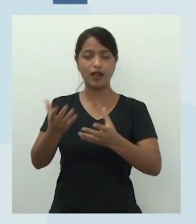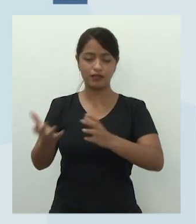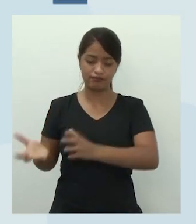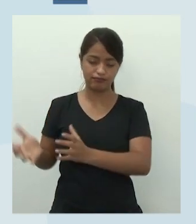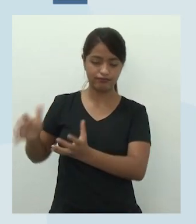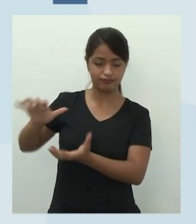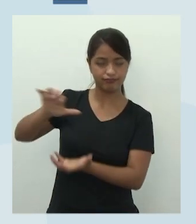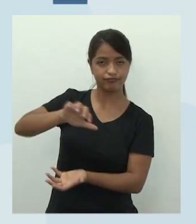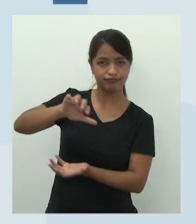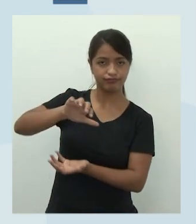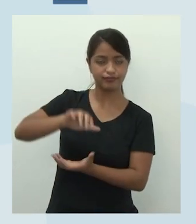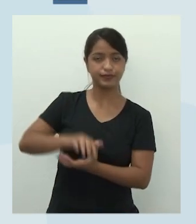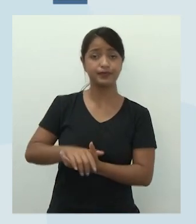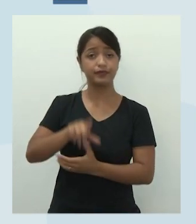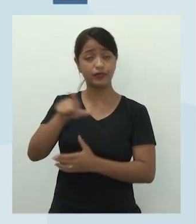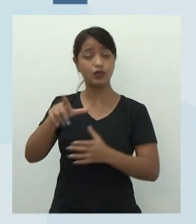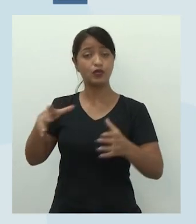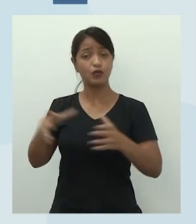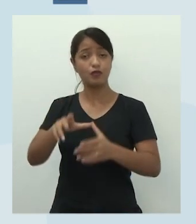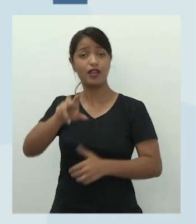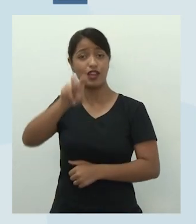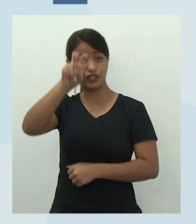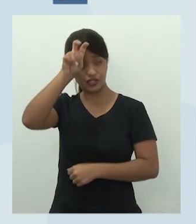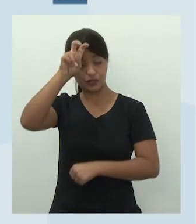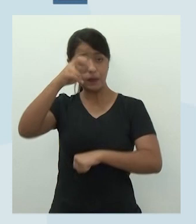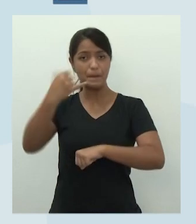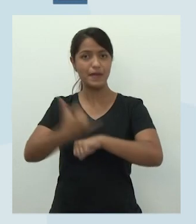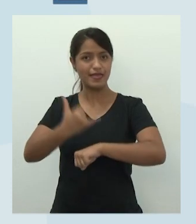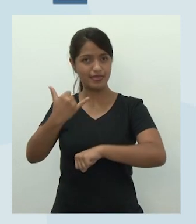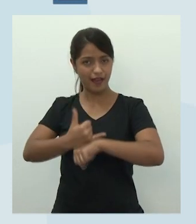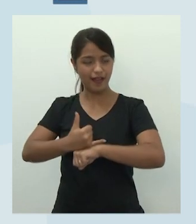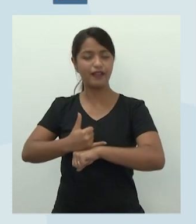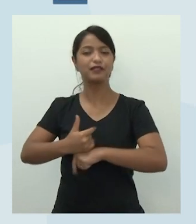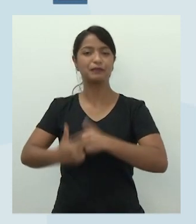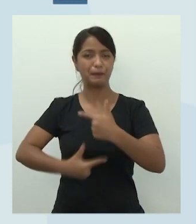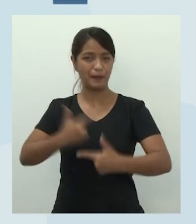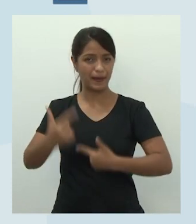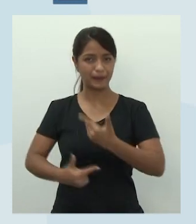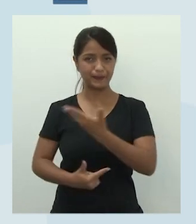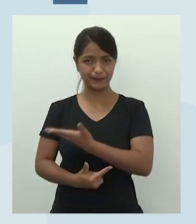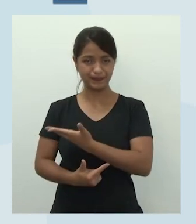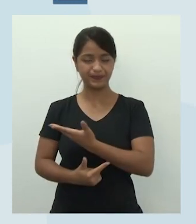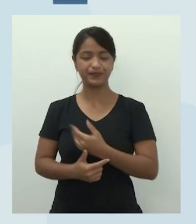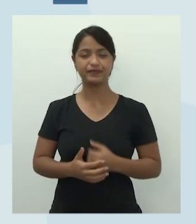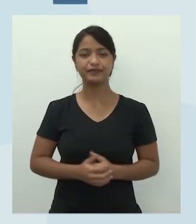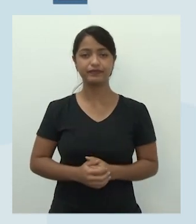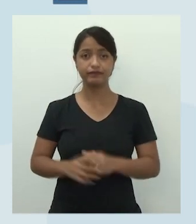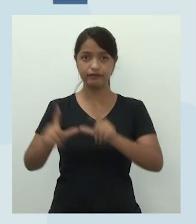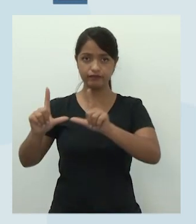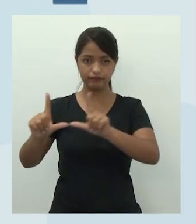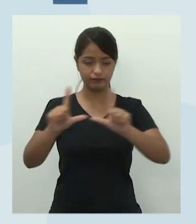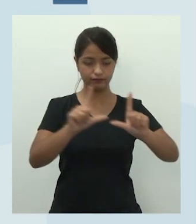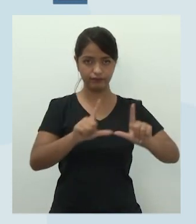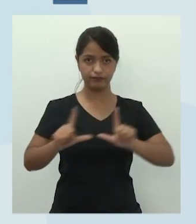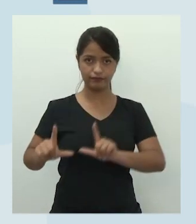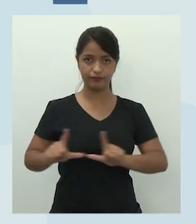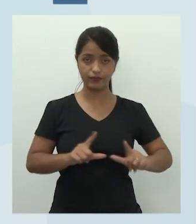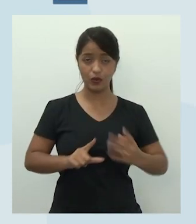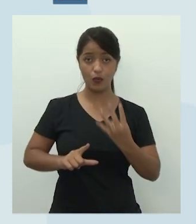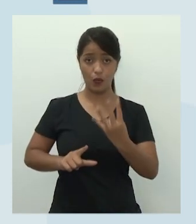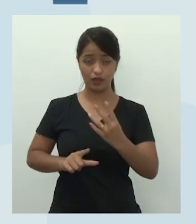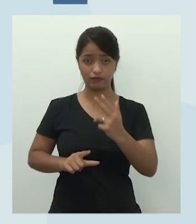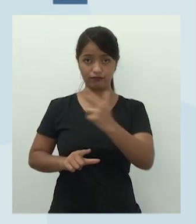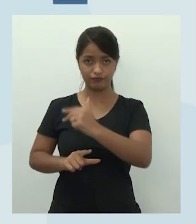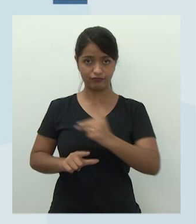os egípcios aí, no caso, trabalhando com metal. Então, esses 4 desenhos que estão agrupados